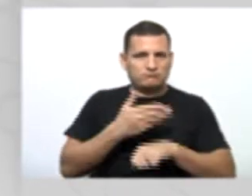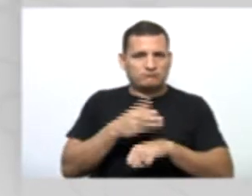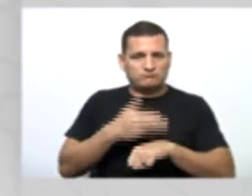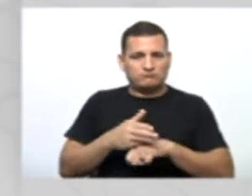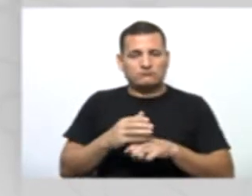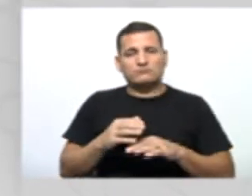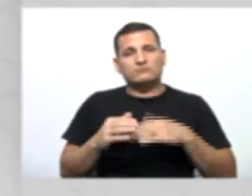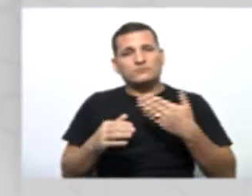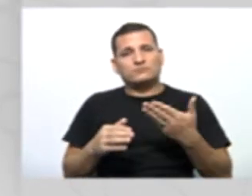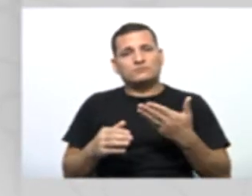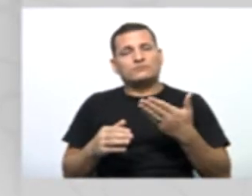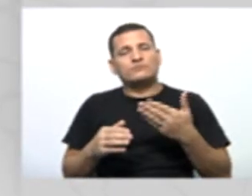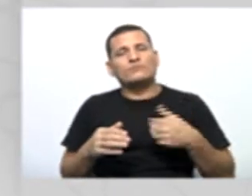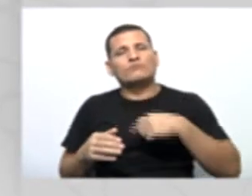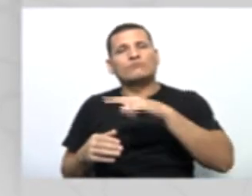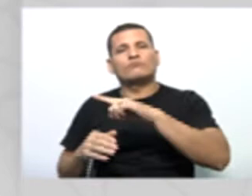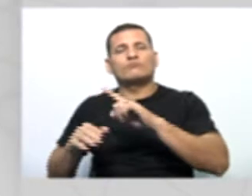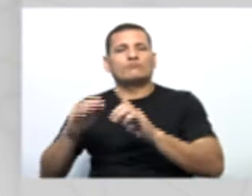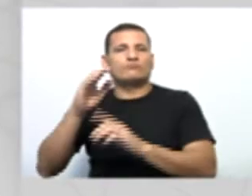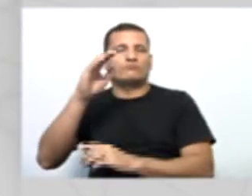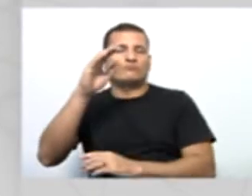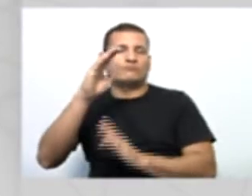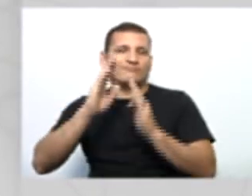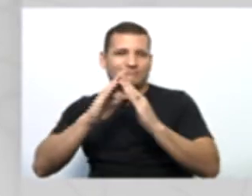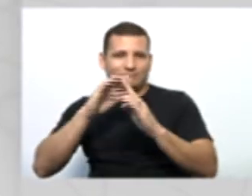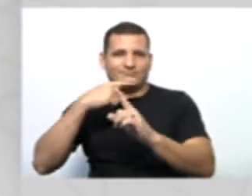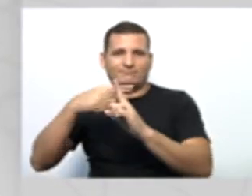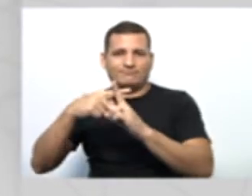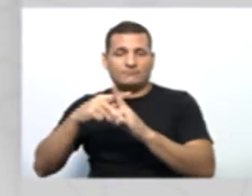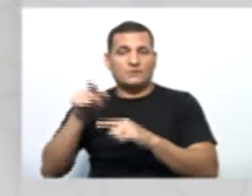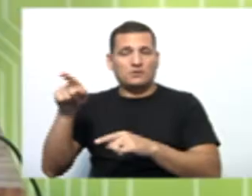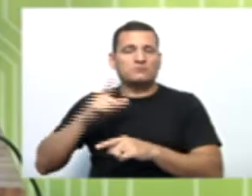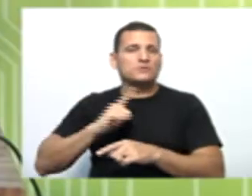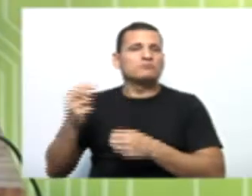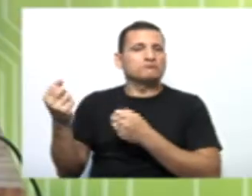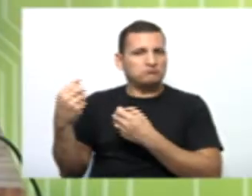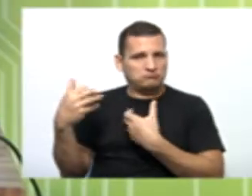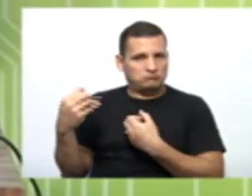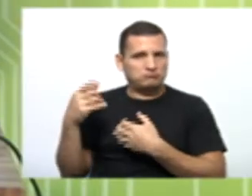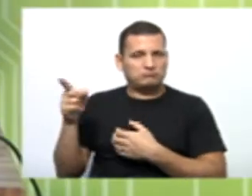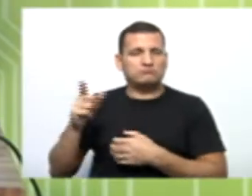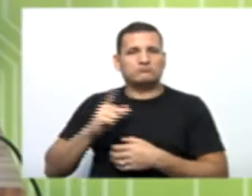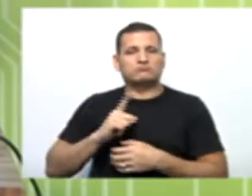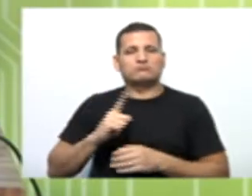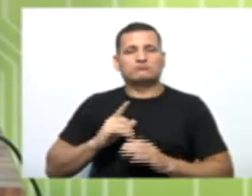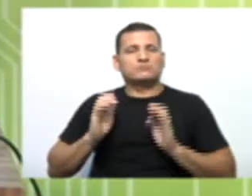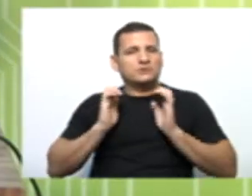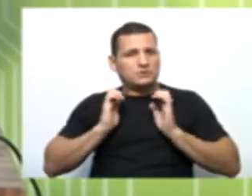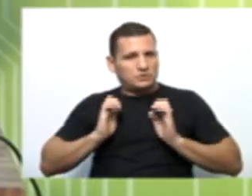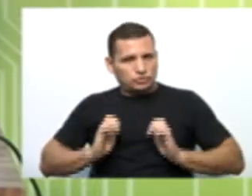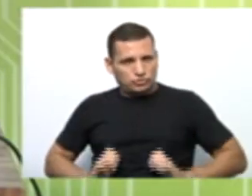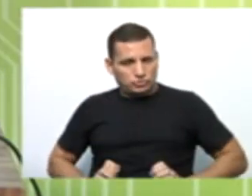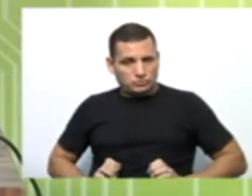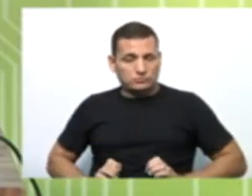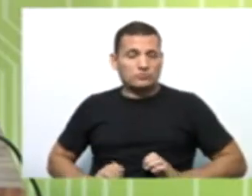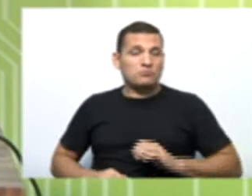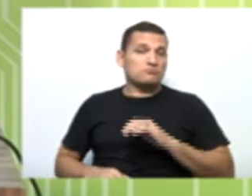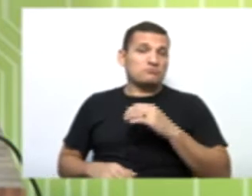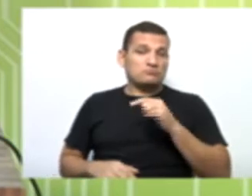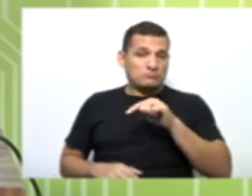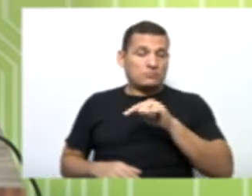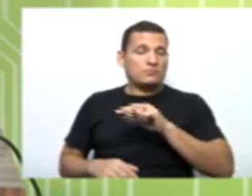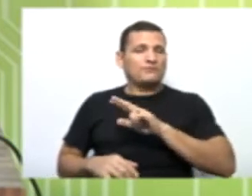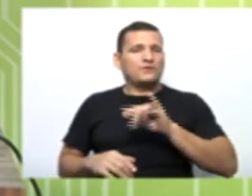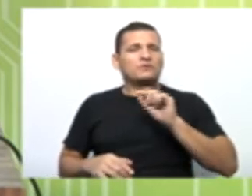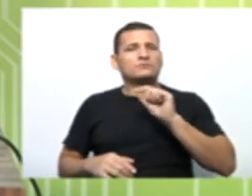vou para a igreja me ensina um conjunto de princípios éticos, ela repassa isso, e isso vai evidentemente